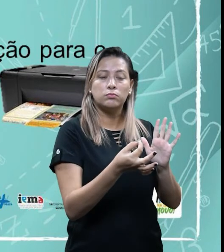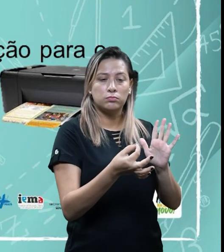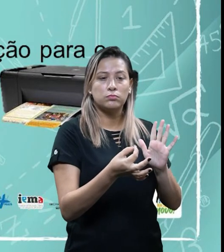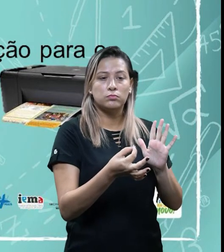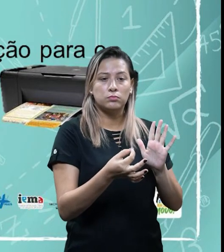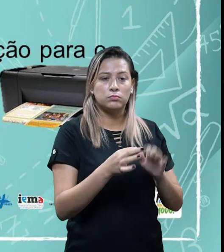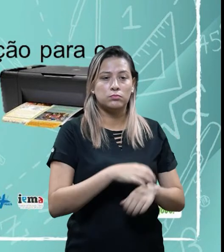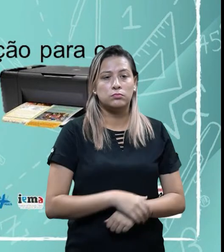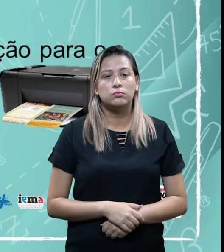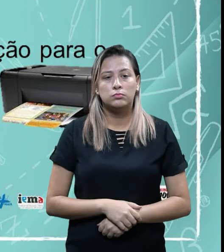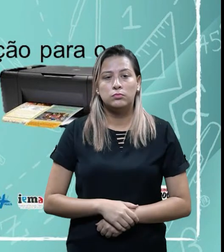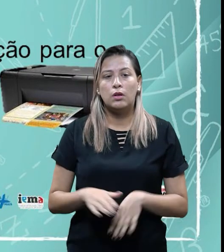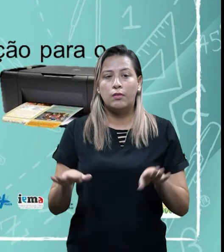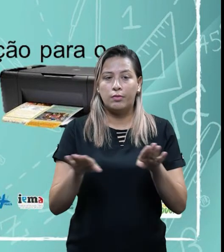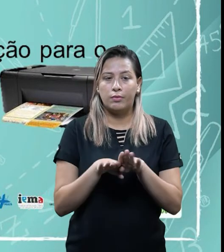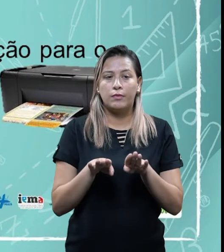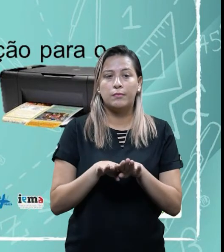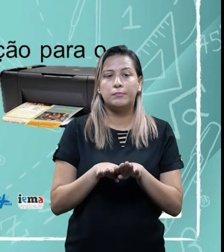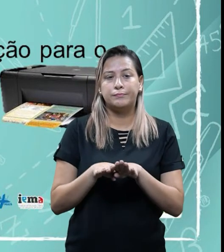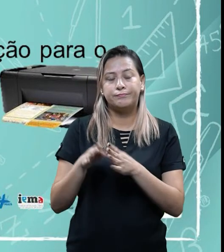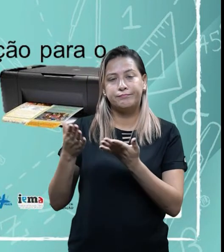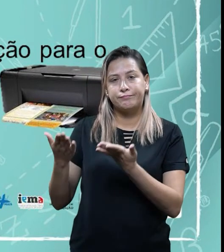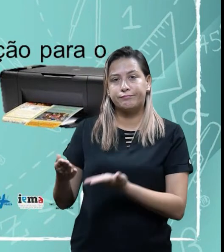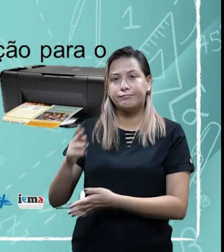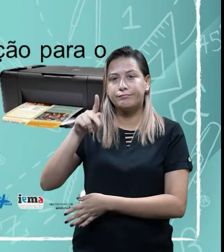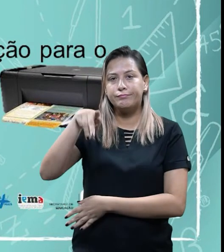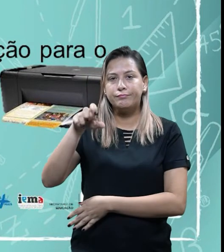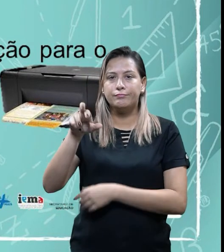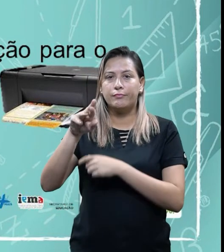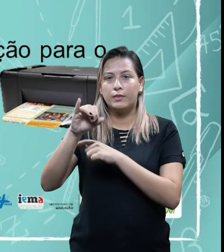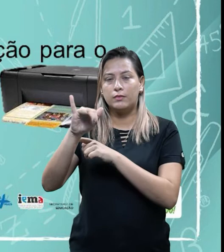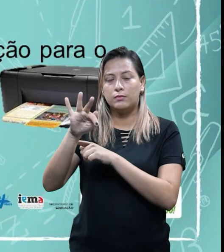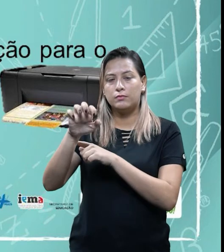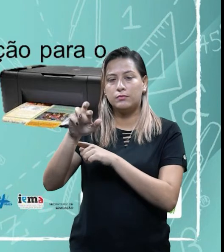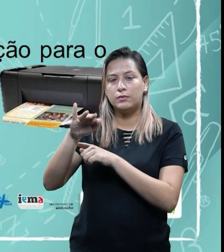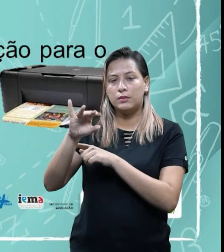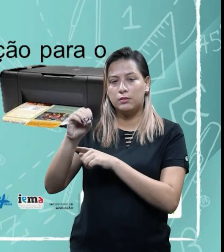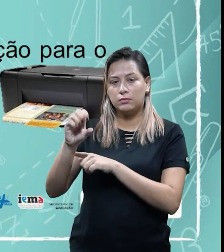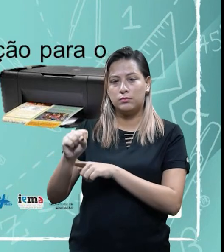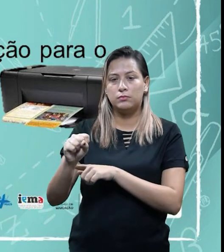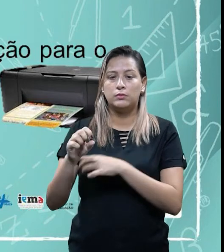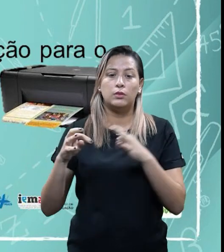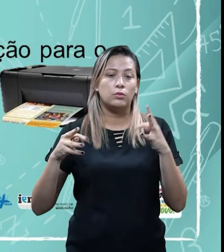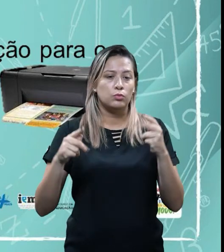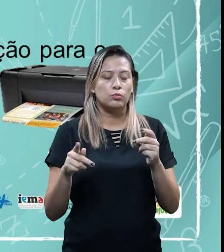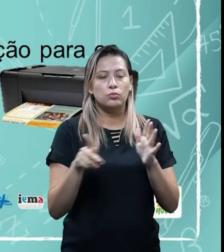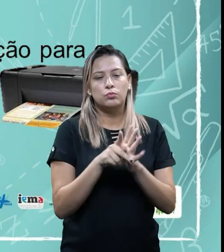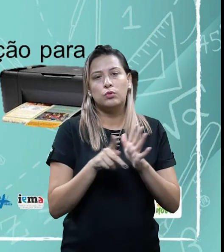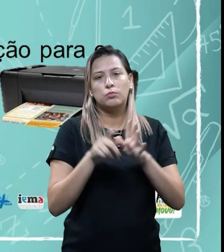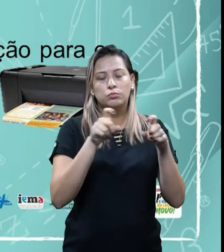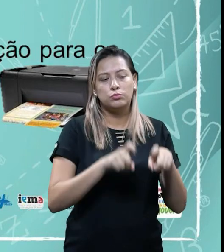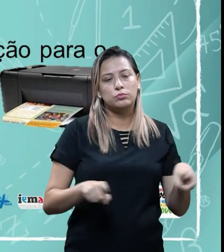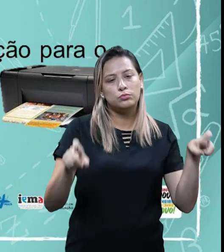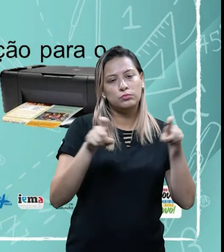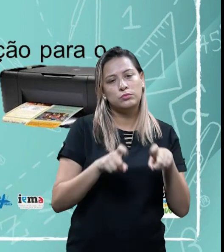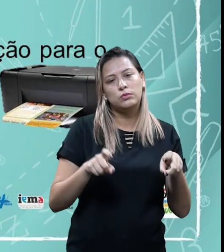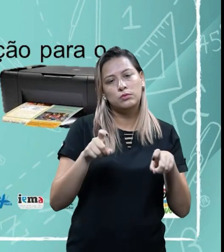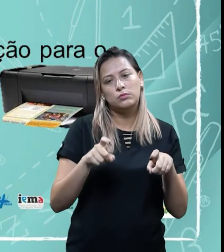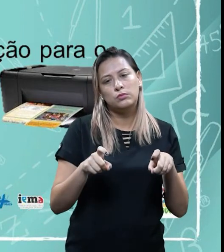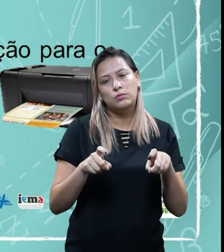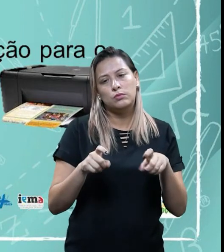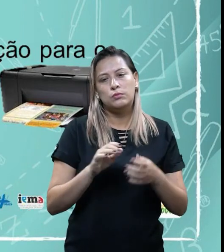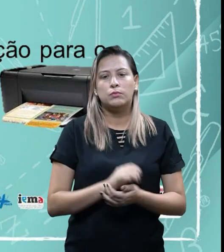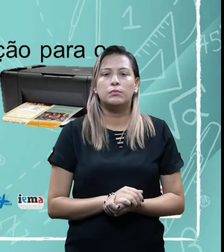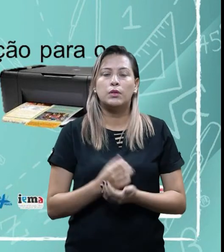os periféricos? Tá? É toda aquela parte do computador que você utiliza para ou gerar informação ou